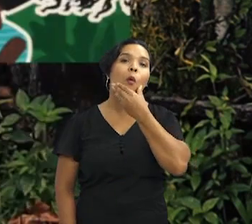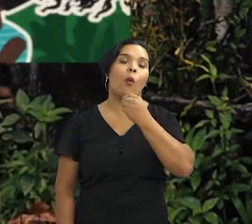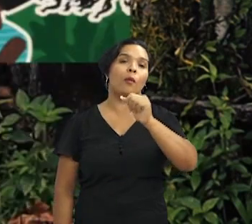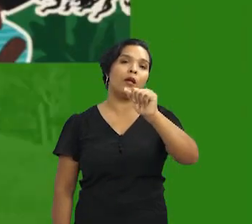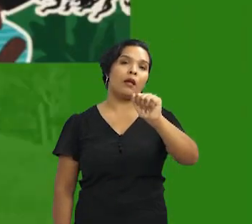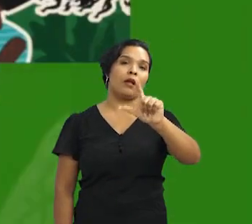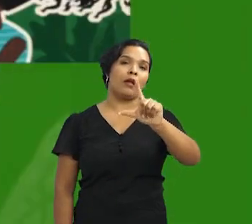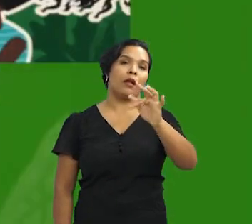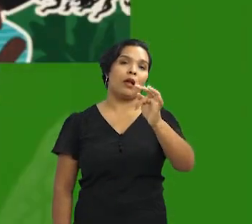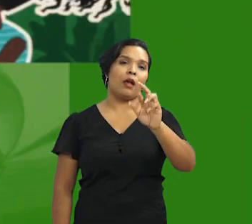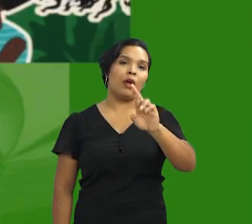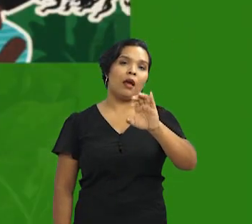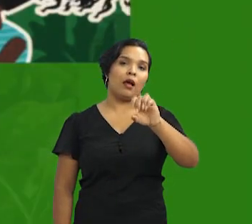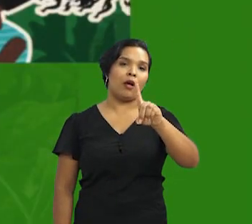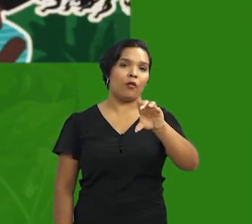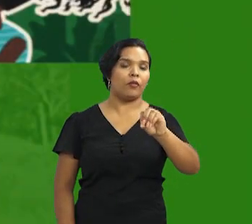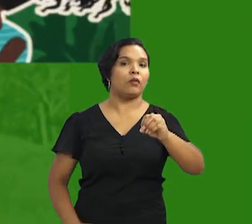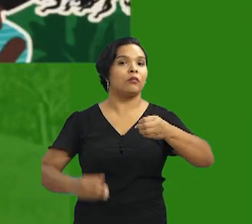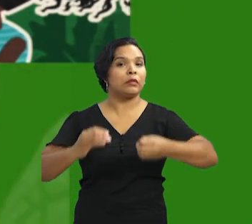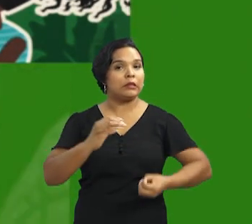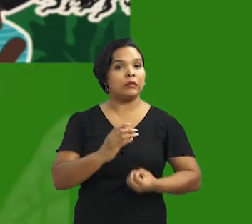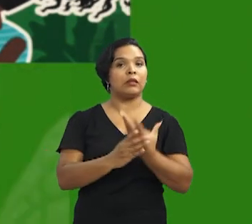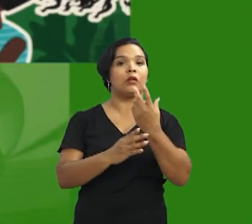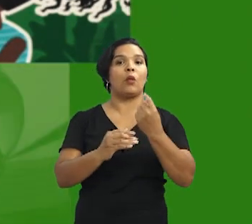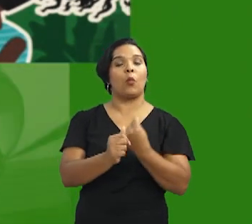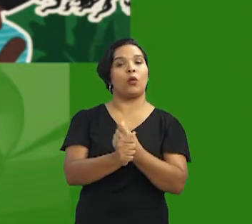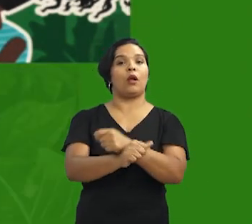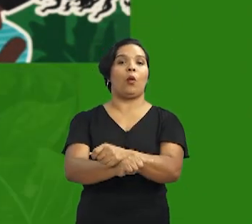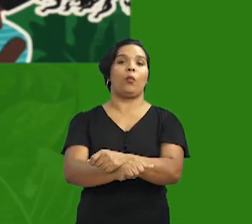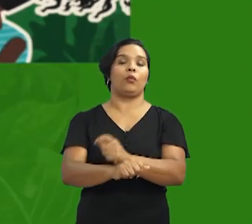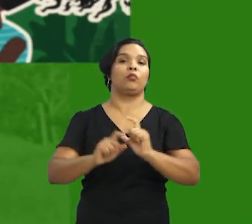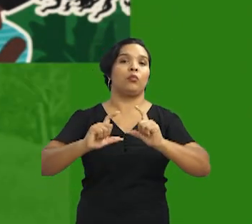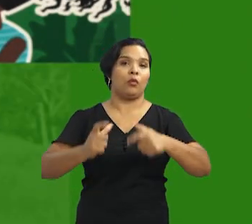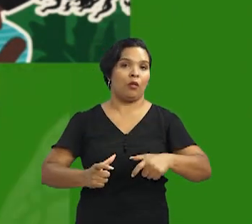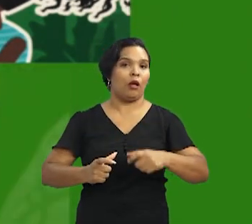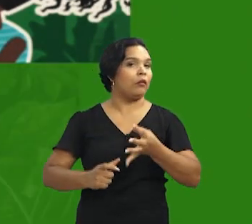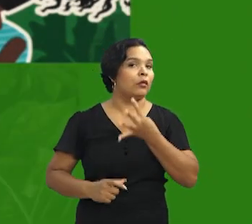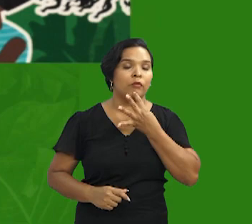titulação, da história de Alfredo Gomes, que foi o fundador desse quilombo,